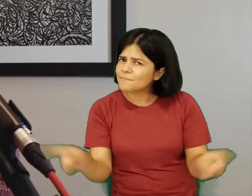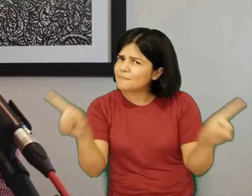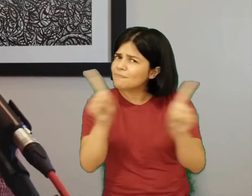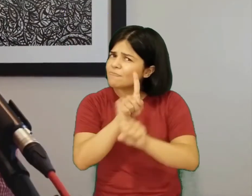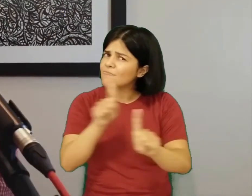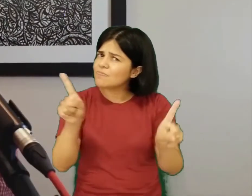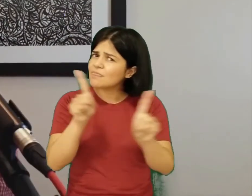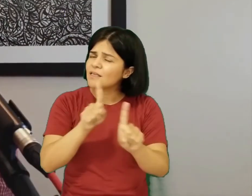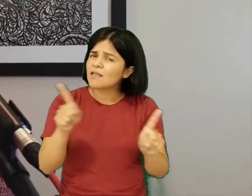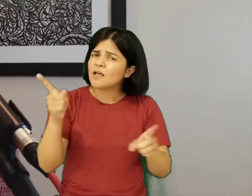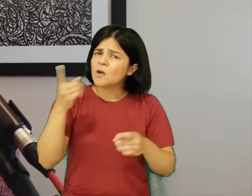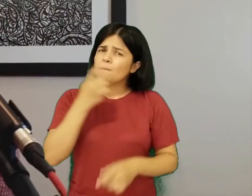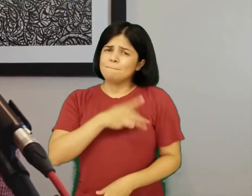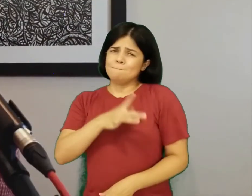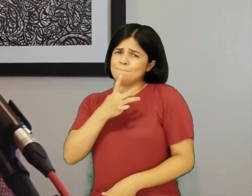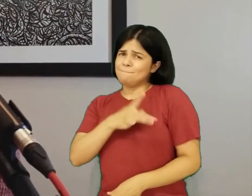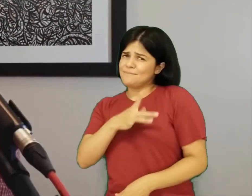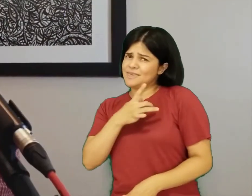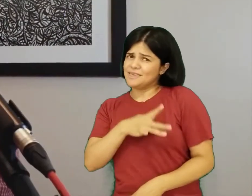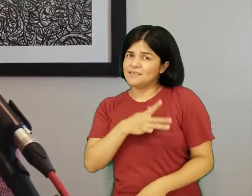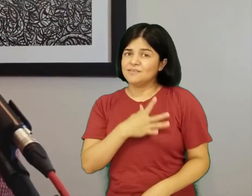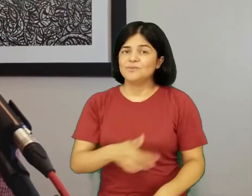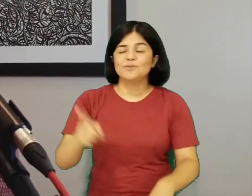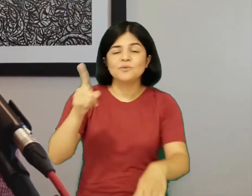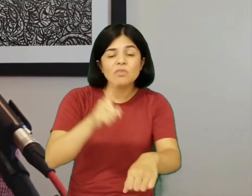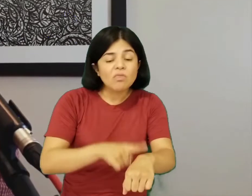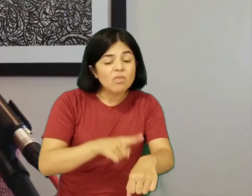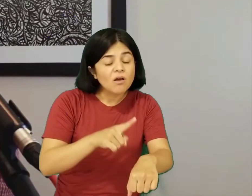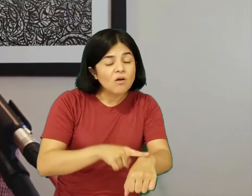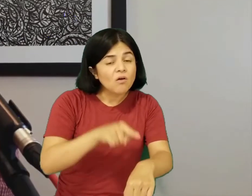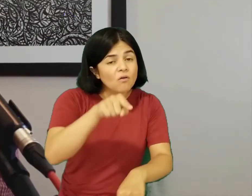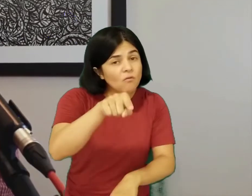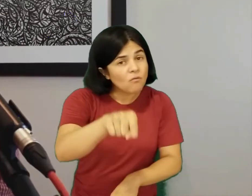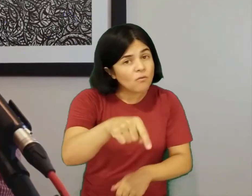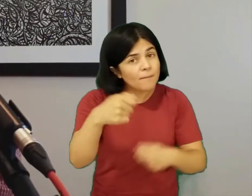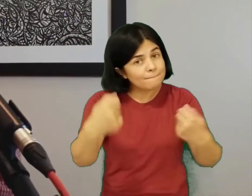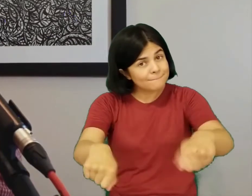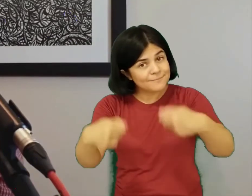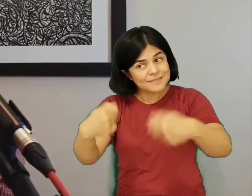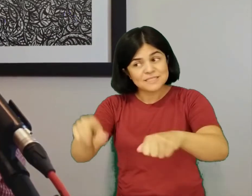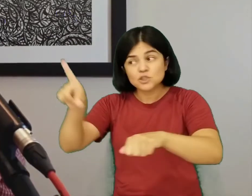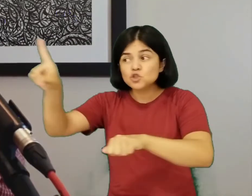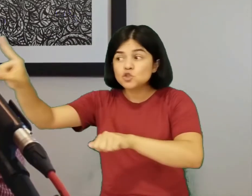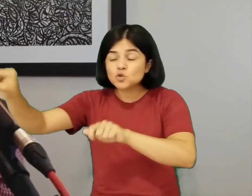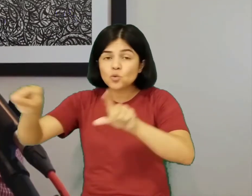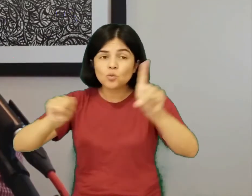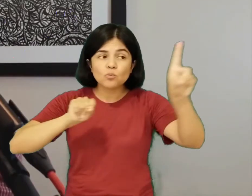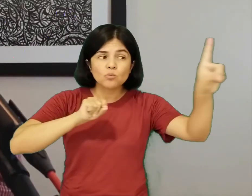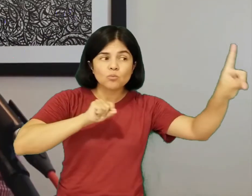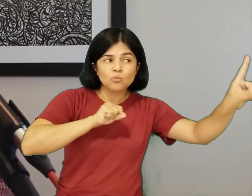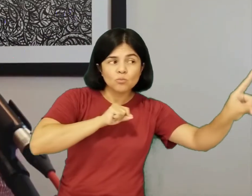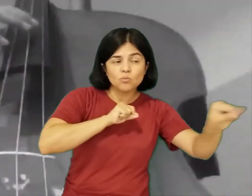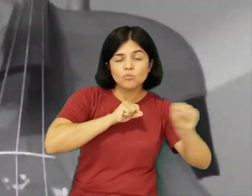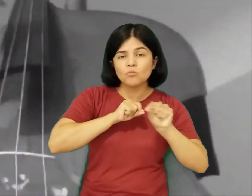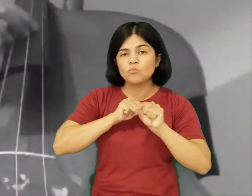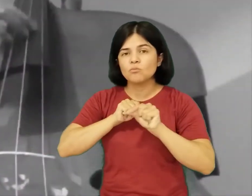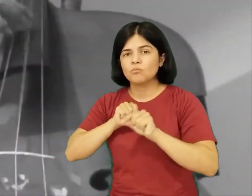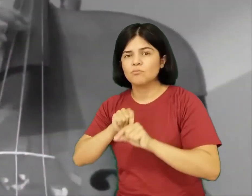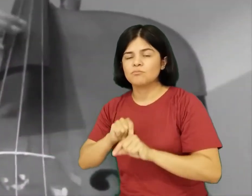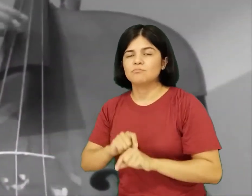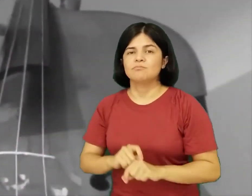Quando enfim tiveres que tomar decisão,